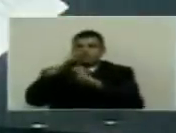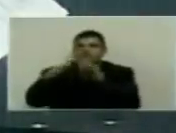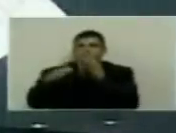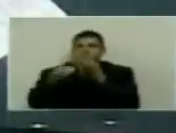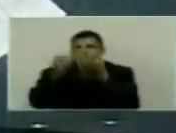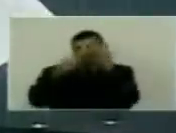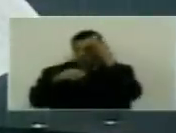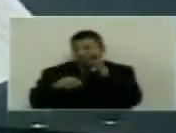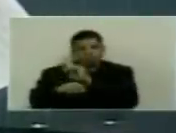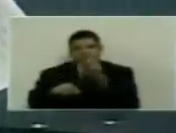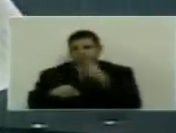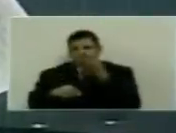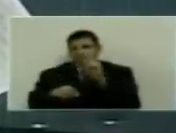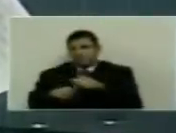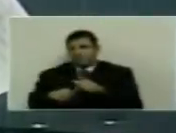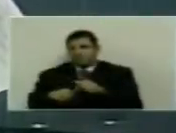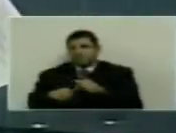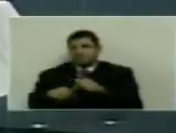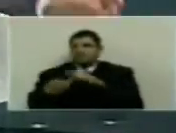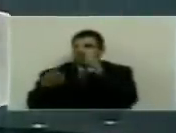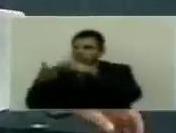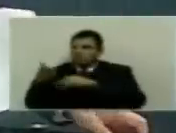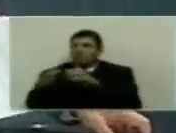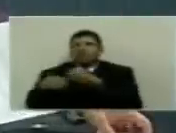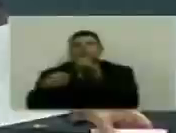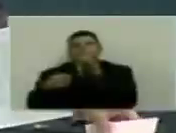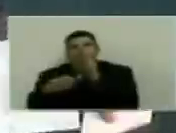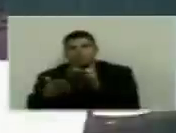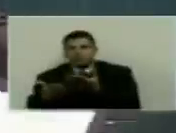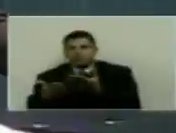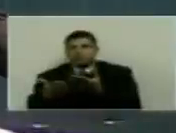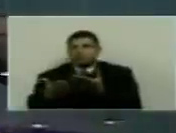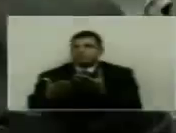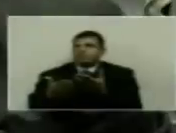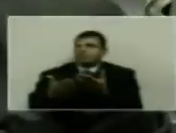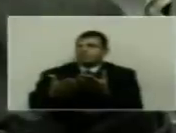sou eu que estou aqui especulando. E aí,